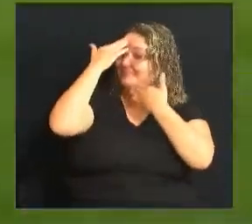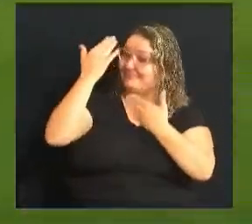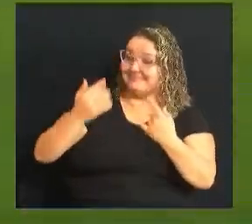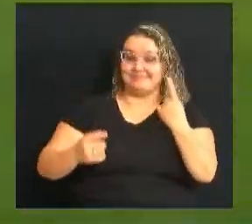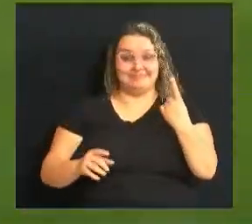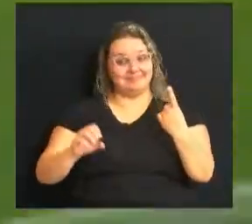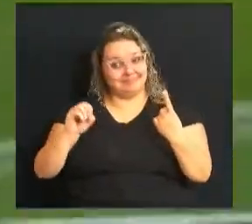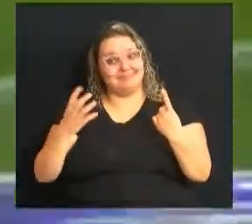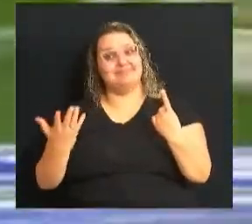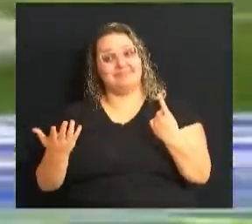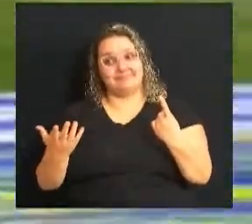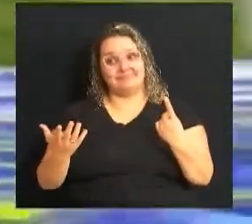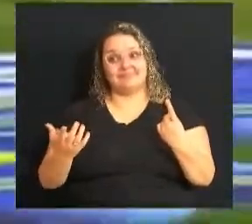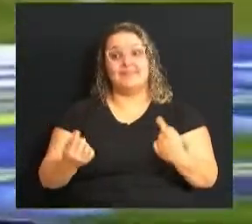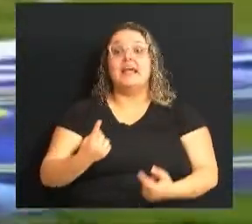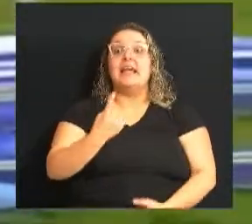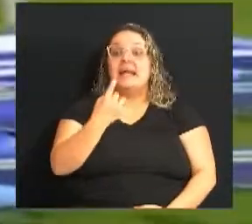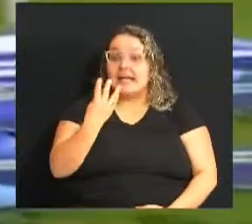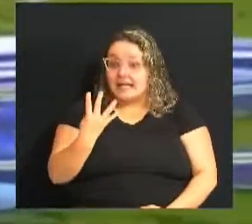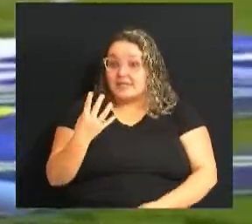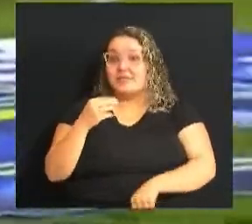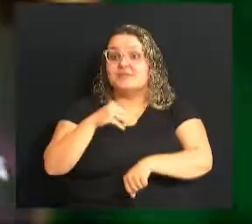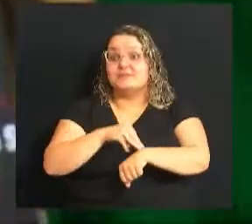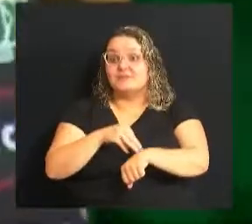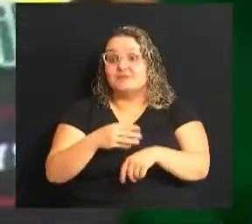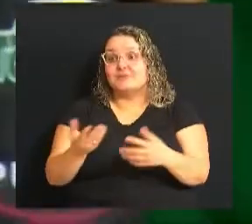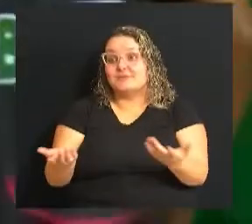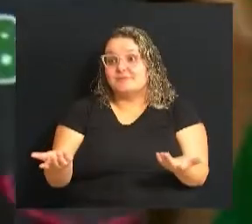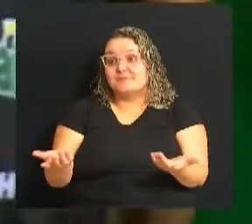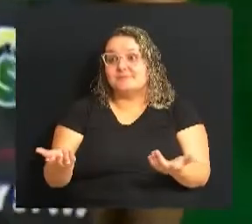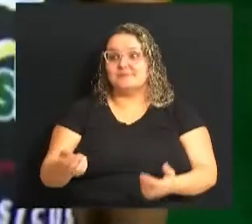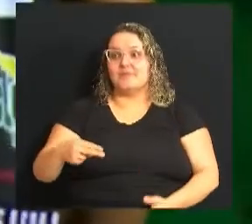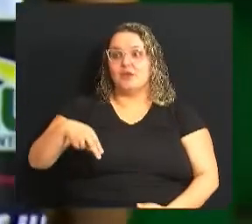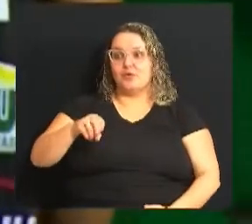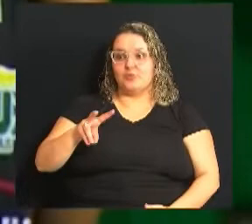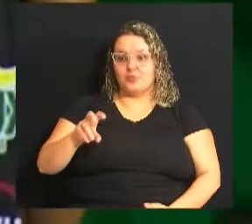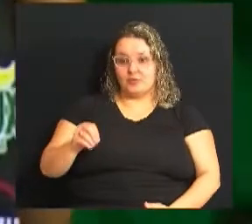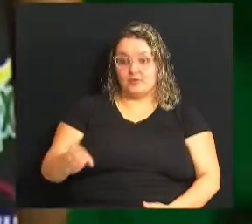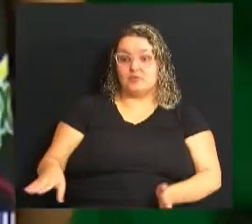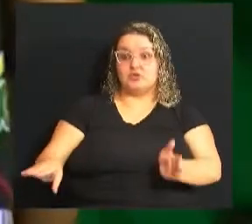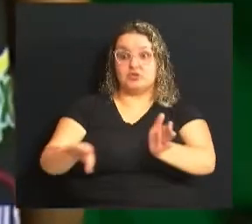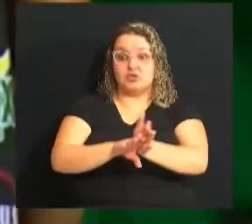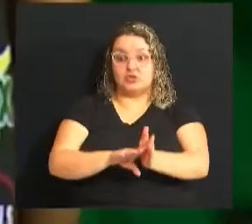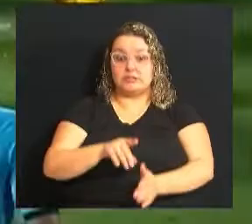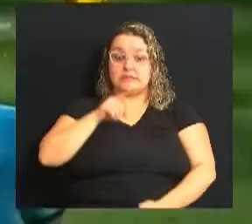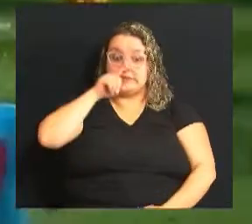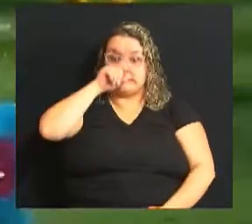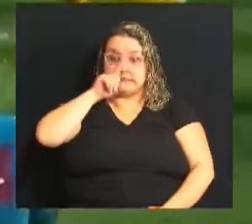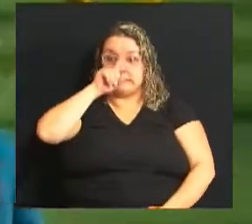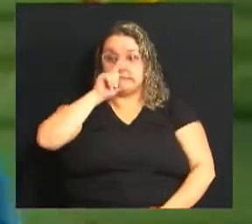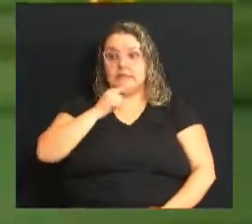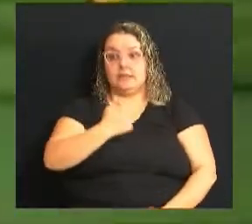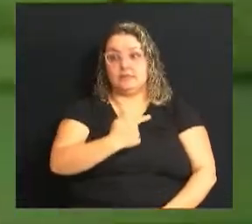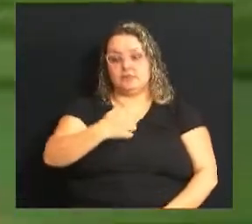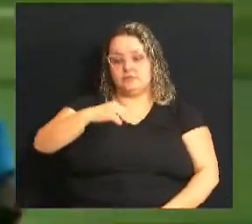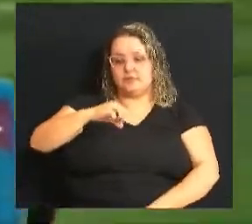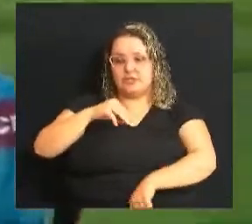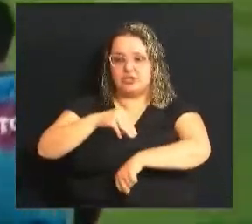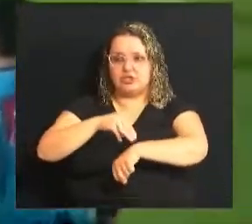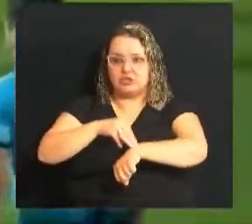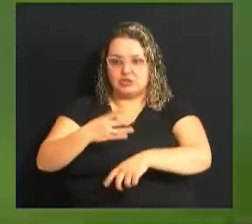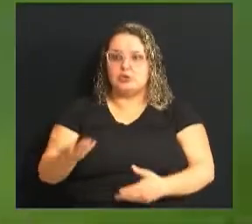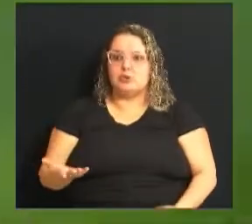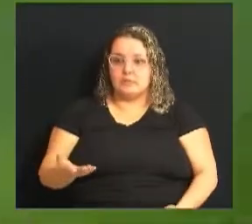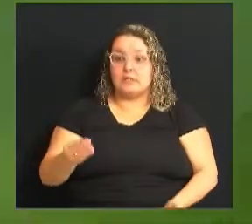1-0 logo aos 14 minutos. O Novo Horizontino chegou com perigo somente aos 29 minutos, nesta